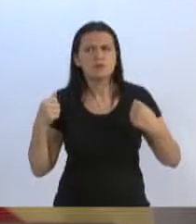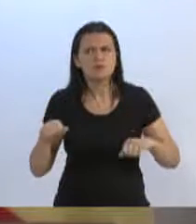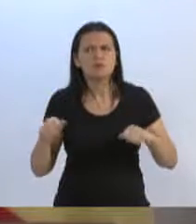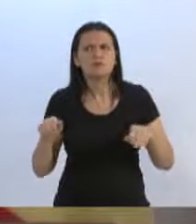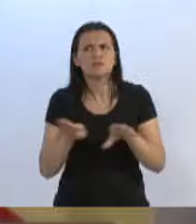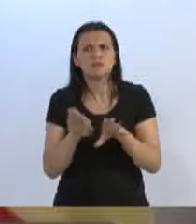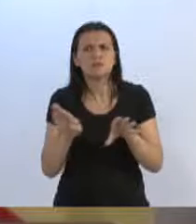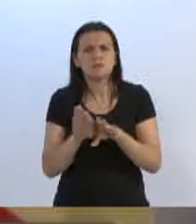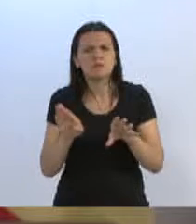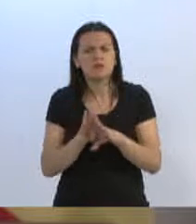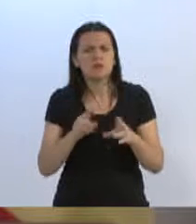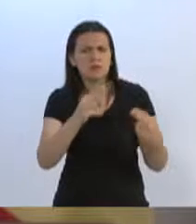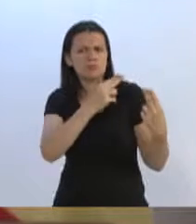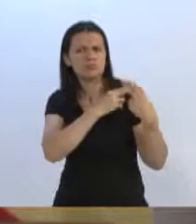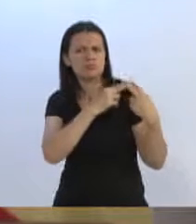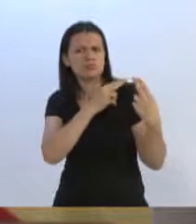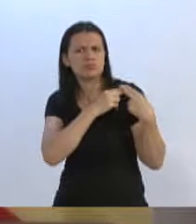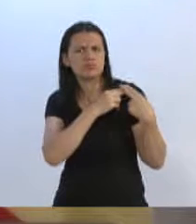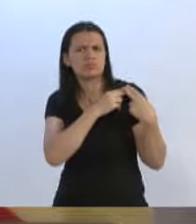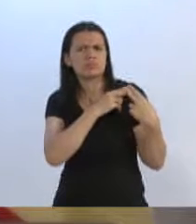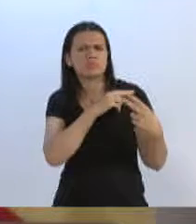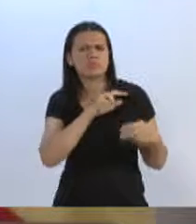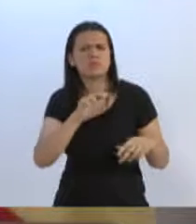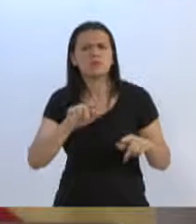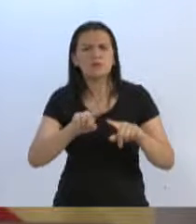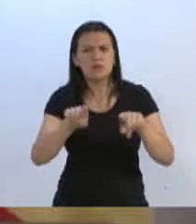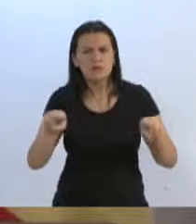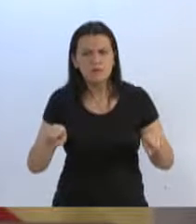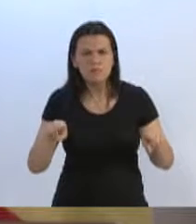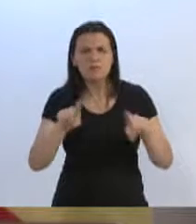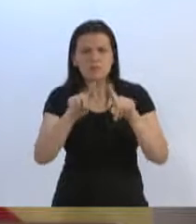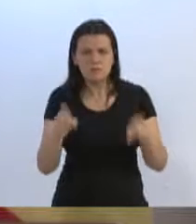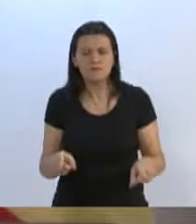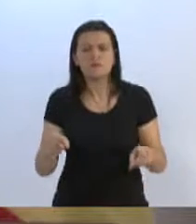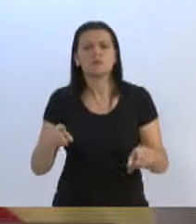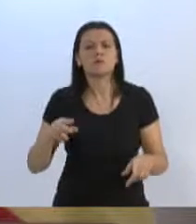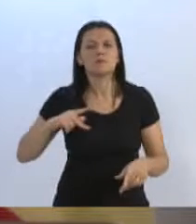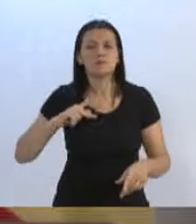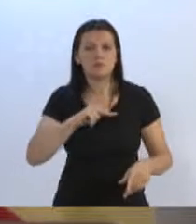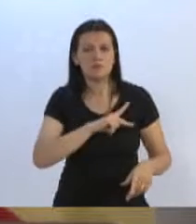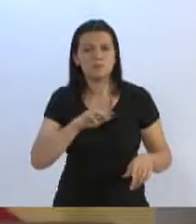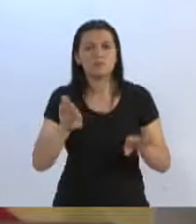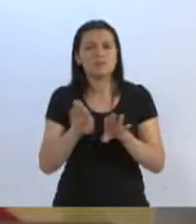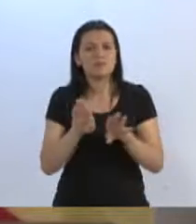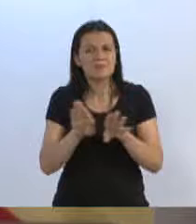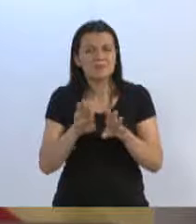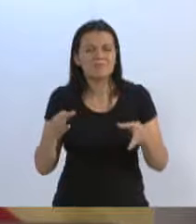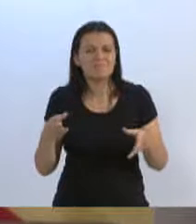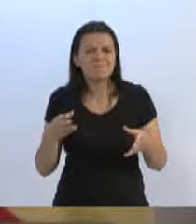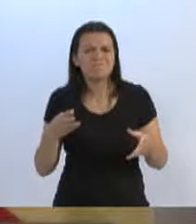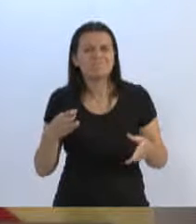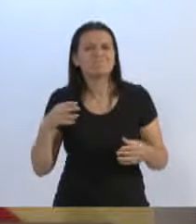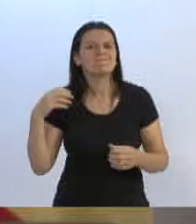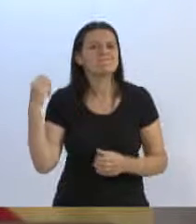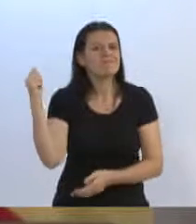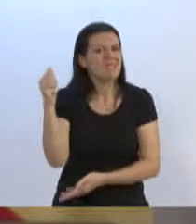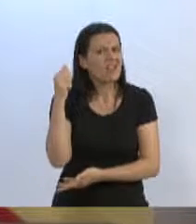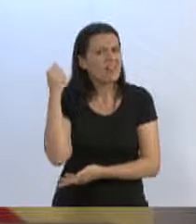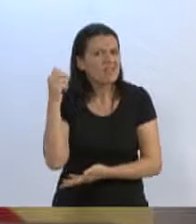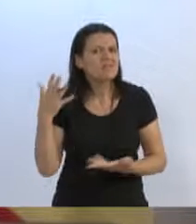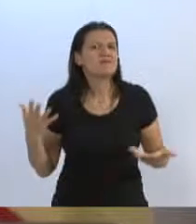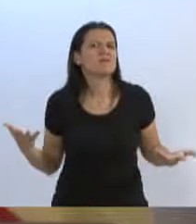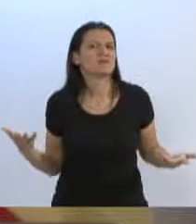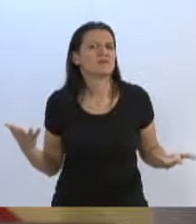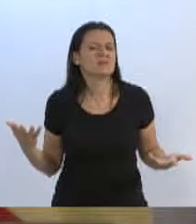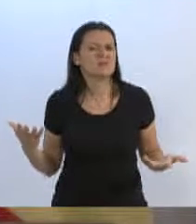sobretudo, chocar as responsabilidades dos servidores públicos envolvidos nesse caso. Foi uma situação aí bem grave, né, e até um